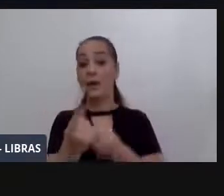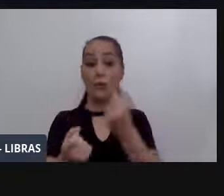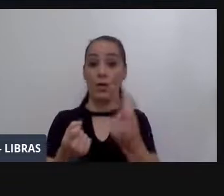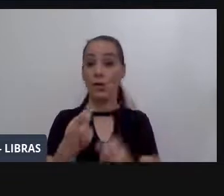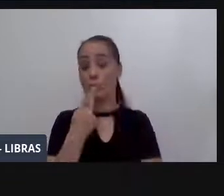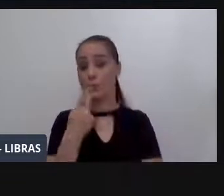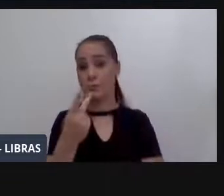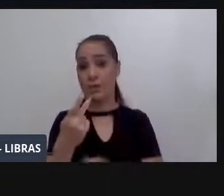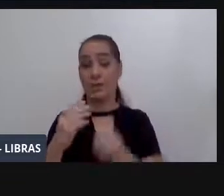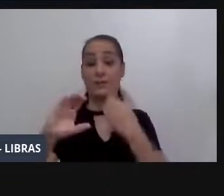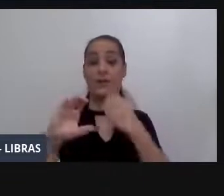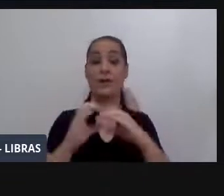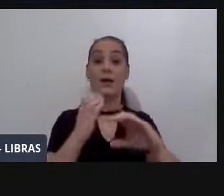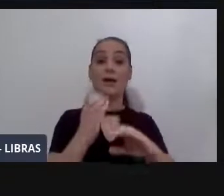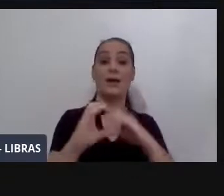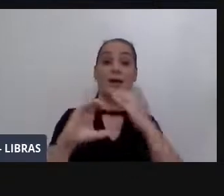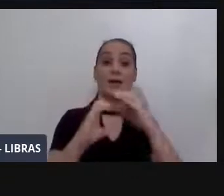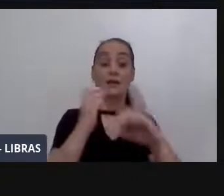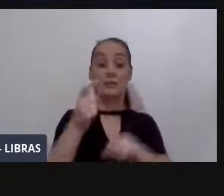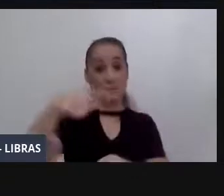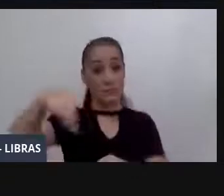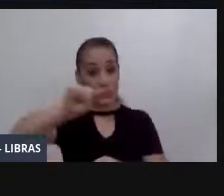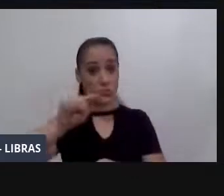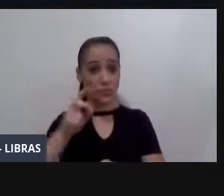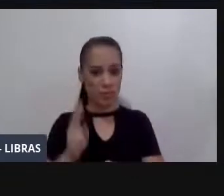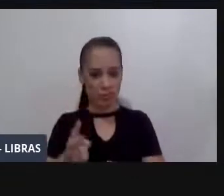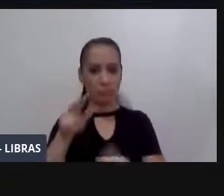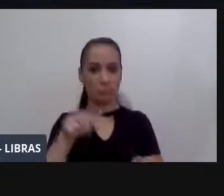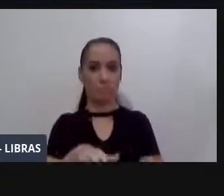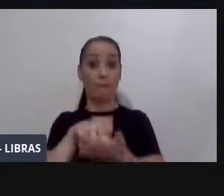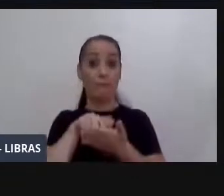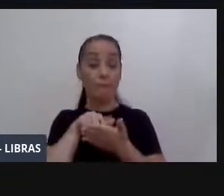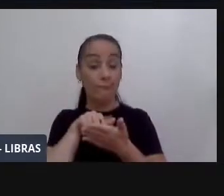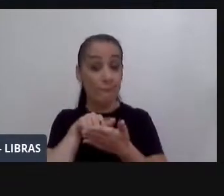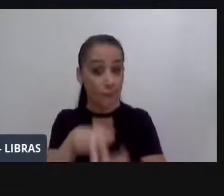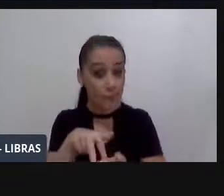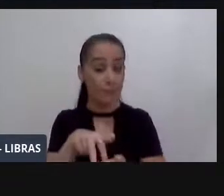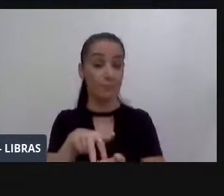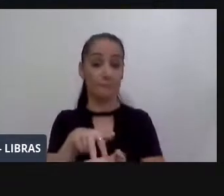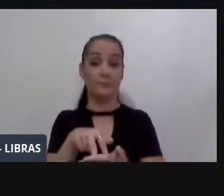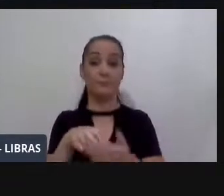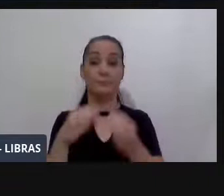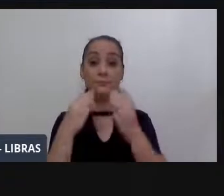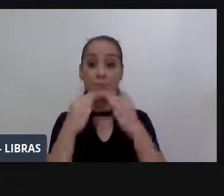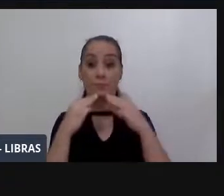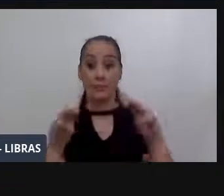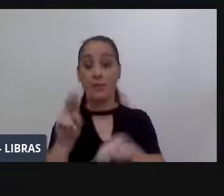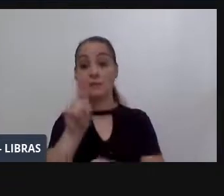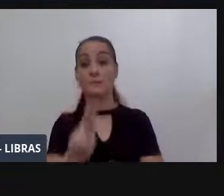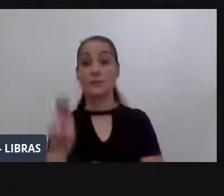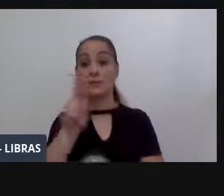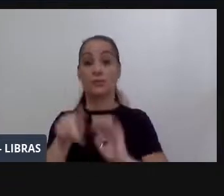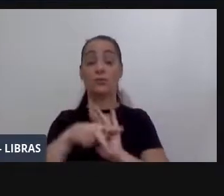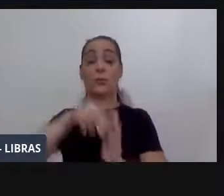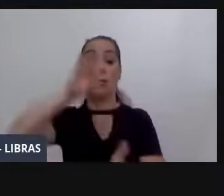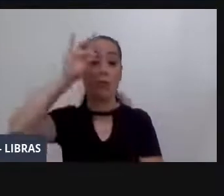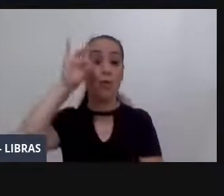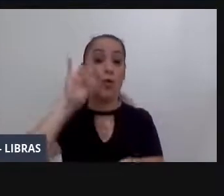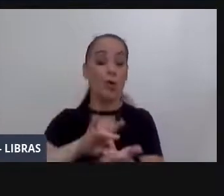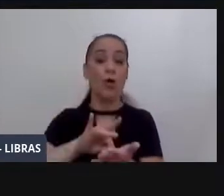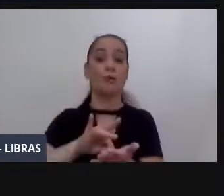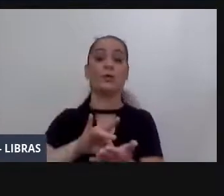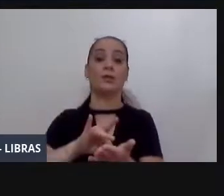canção Mantenham-se Firme, utilizada nas mensagens, tem que dar a origem, né? Da